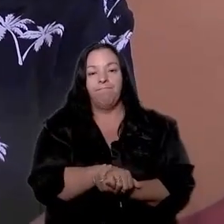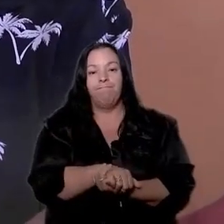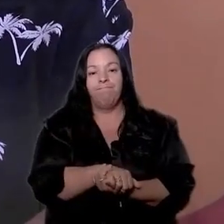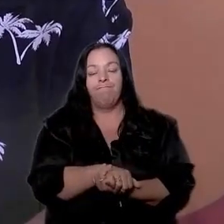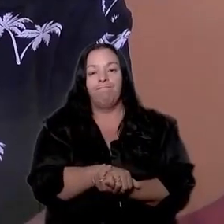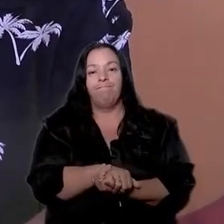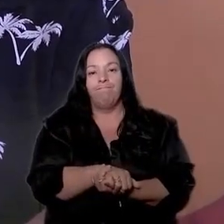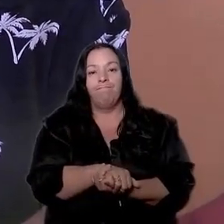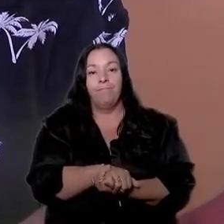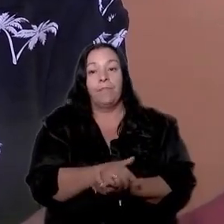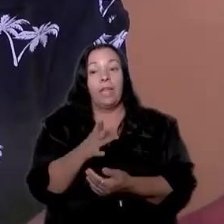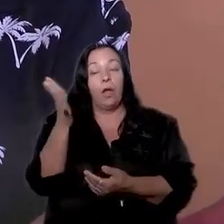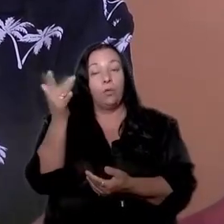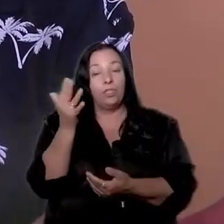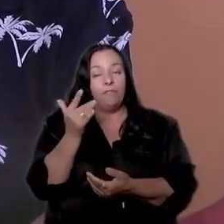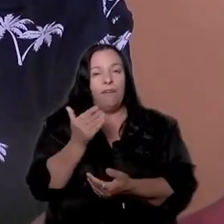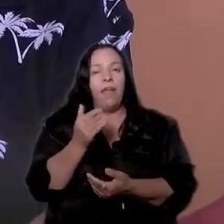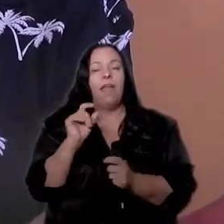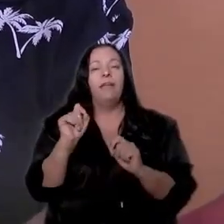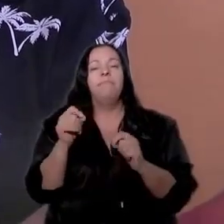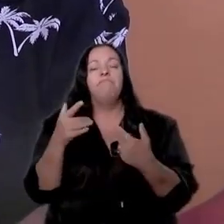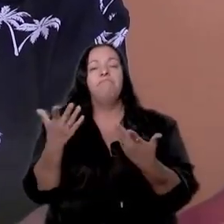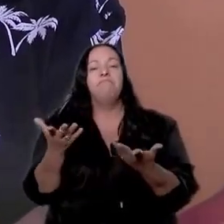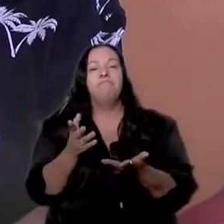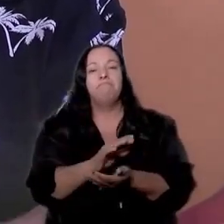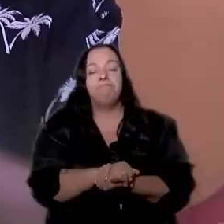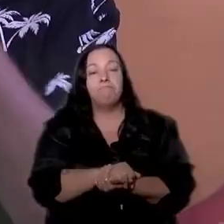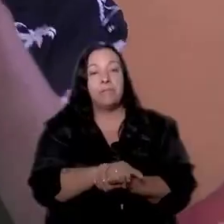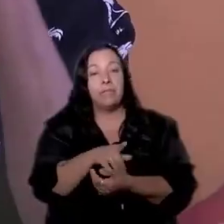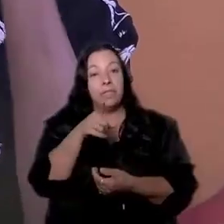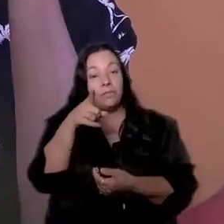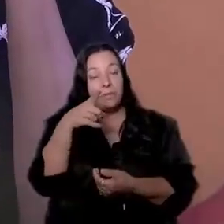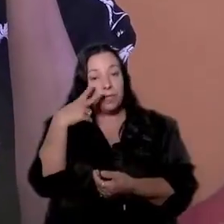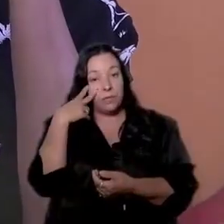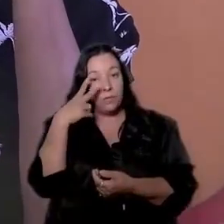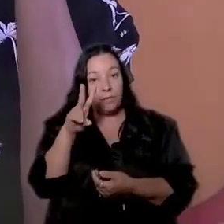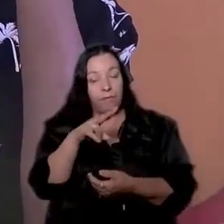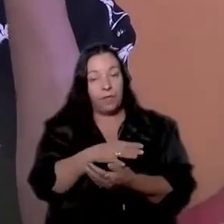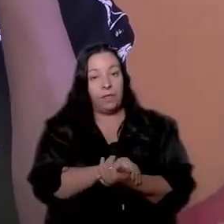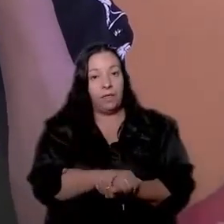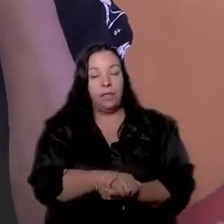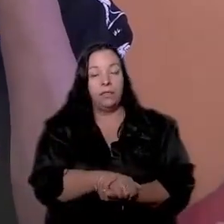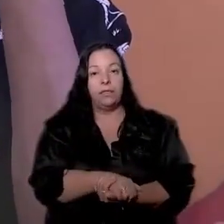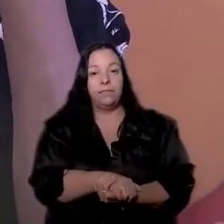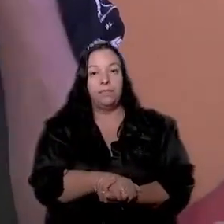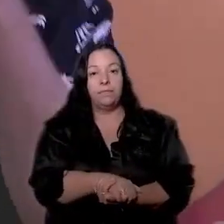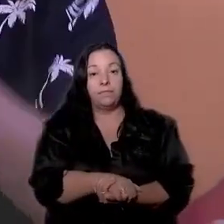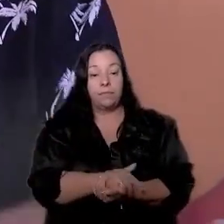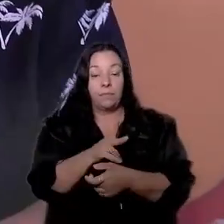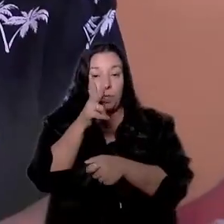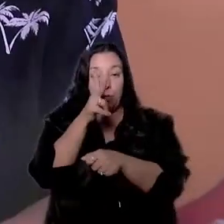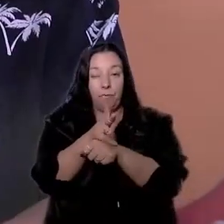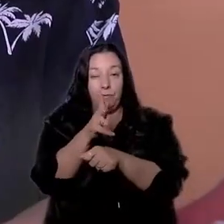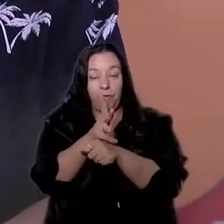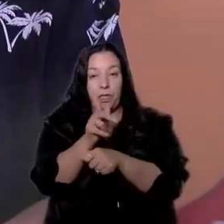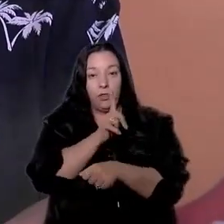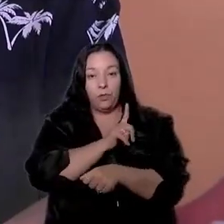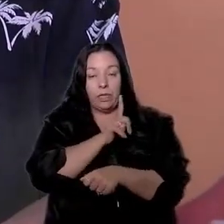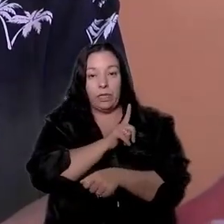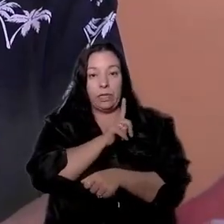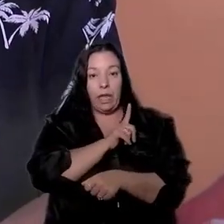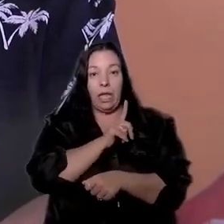essa concentração. De onde vem essa concentração? Se vocês forem assistir um vídeo que tem no